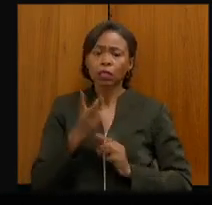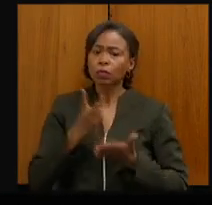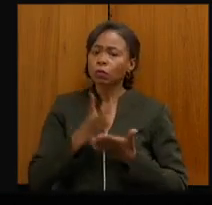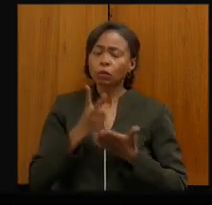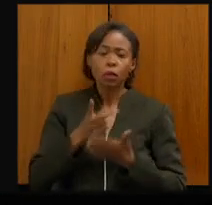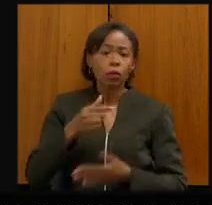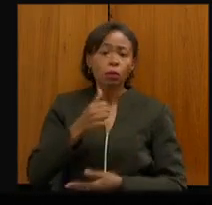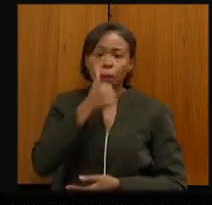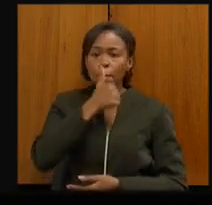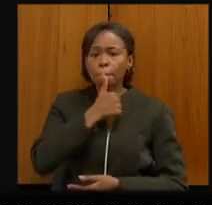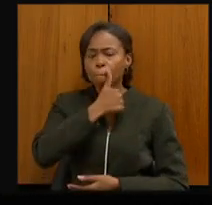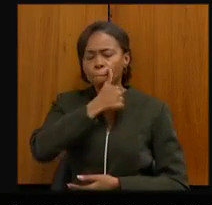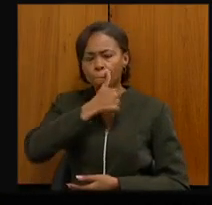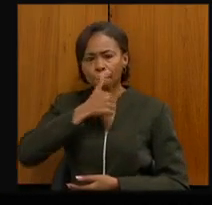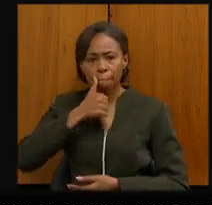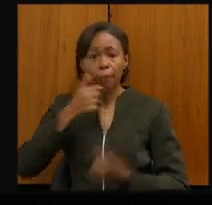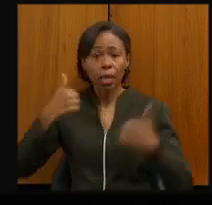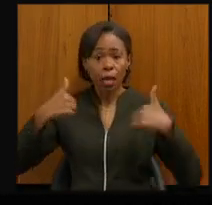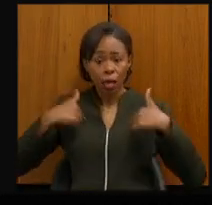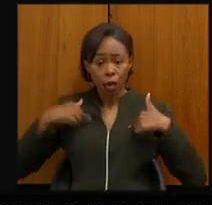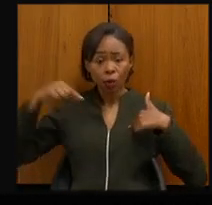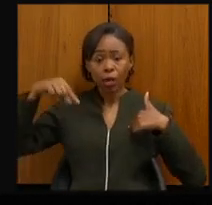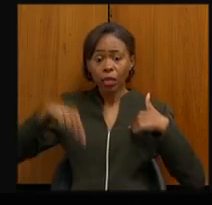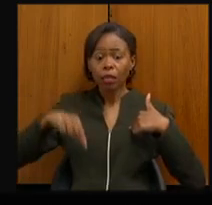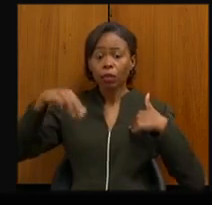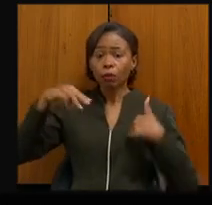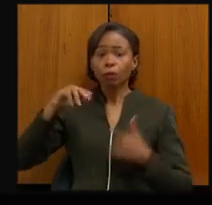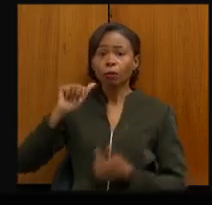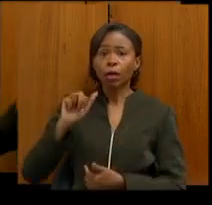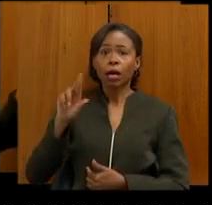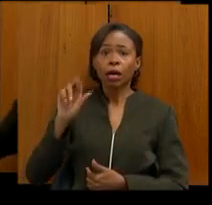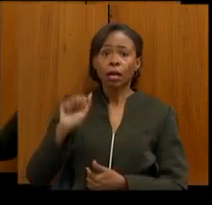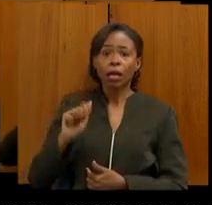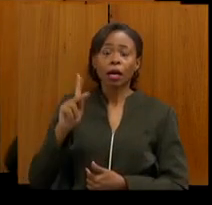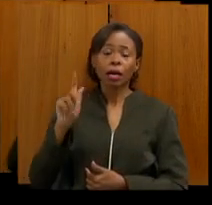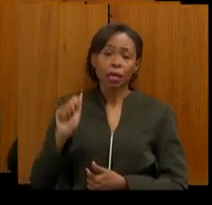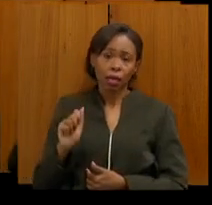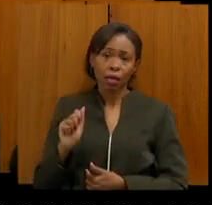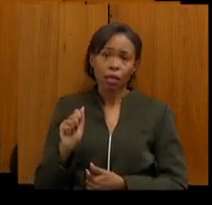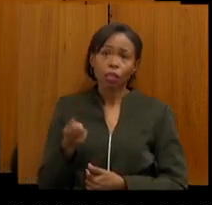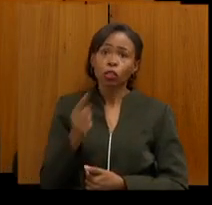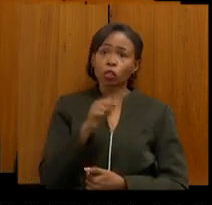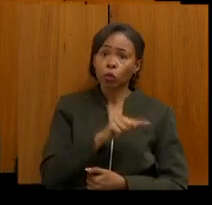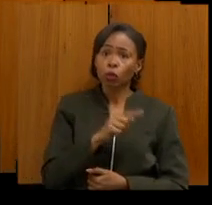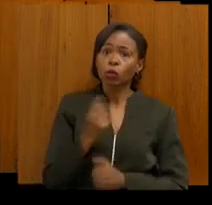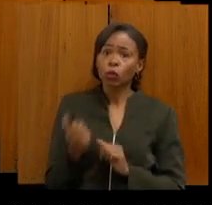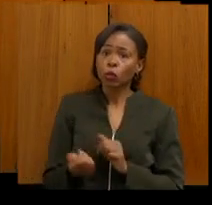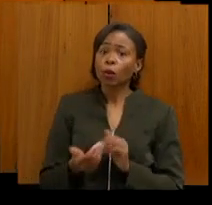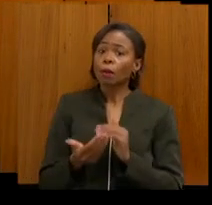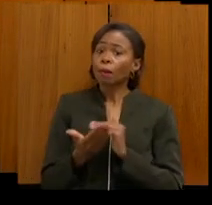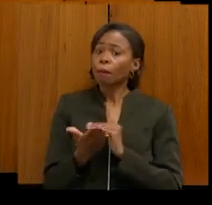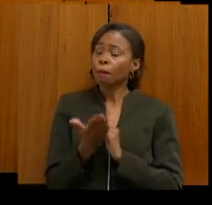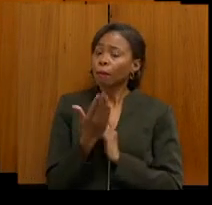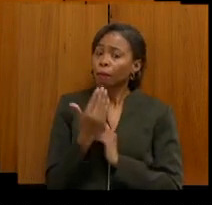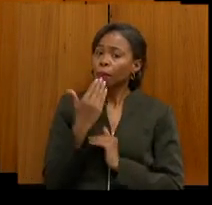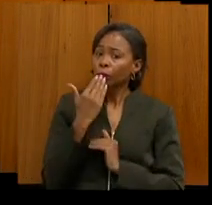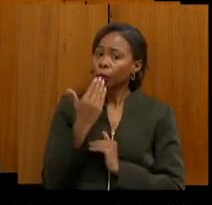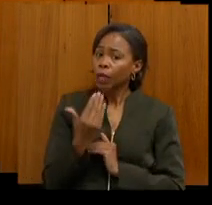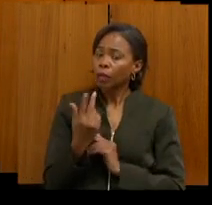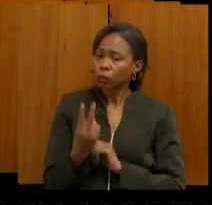e eu aqui fico com meu Maracá e meu Malaco pedindo para dar Livramento e proteção